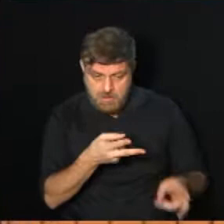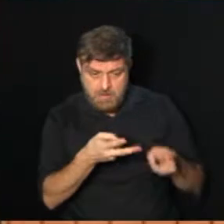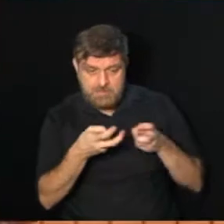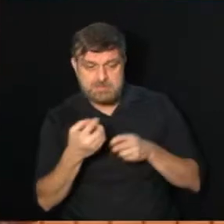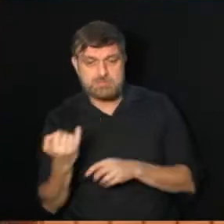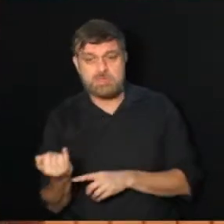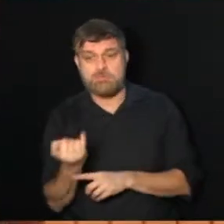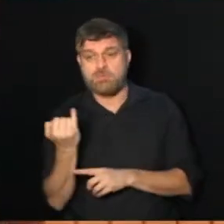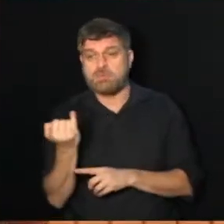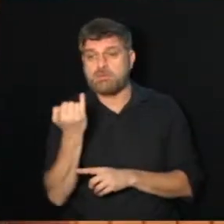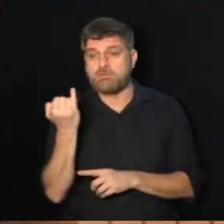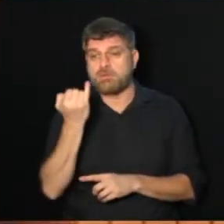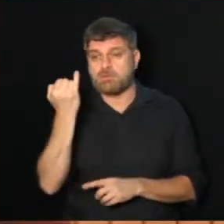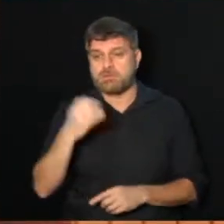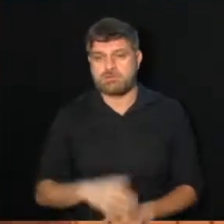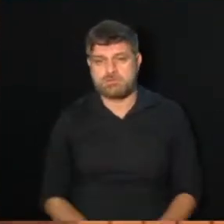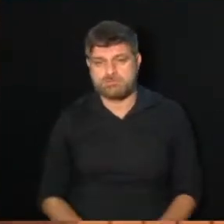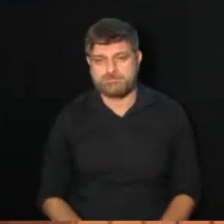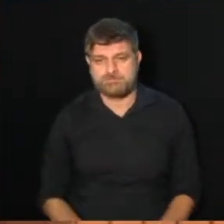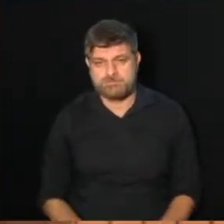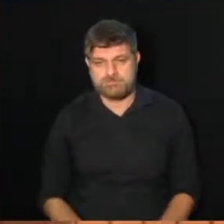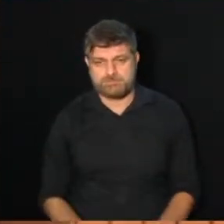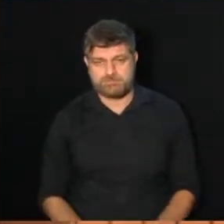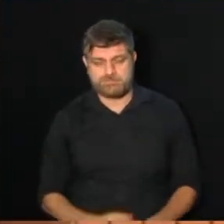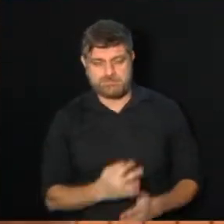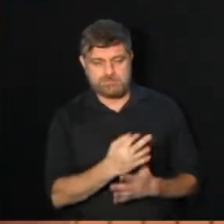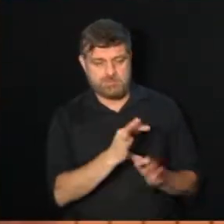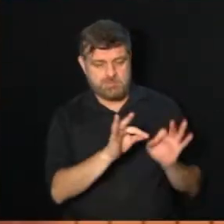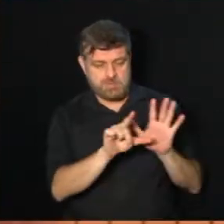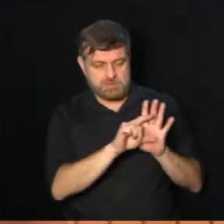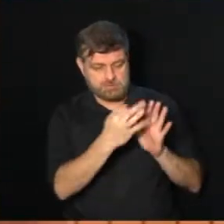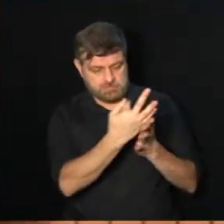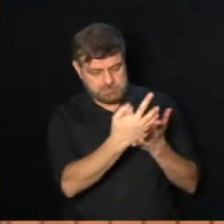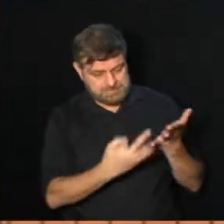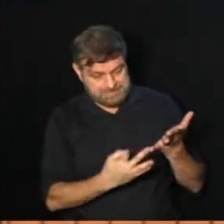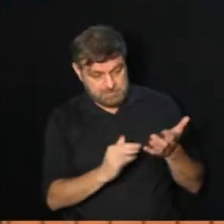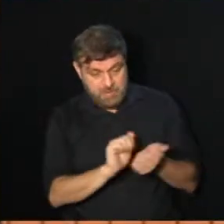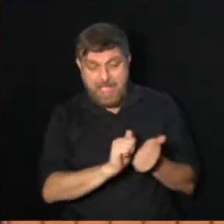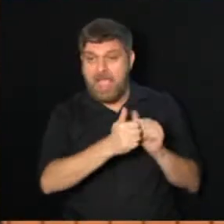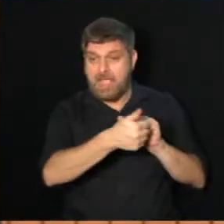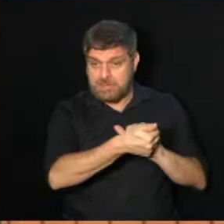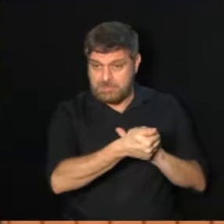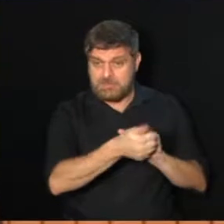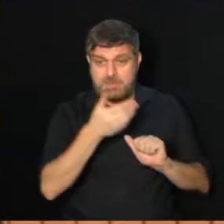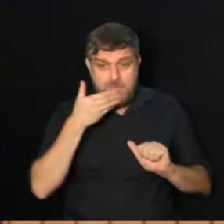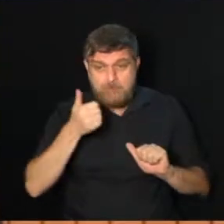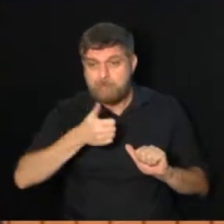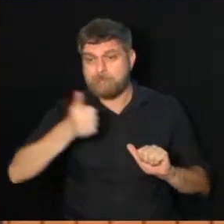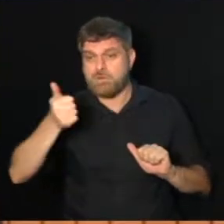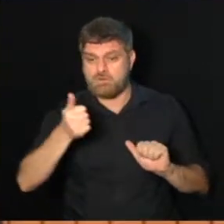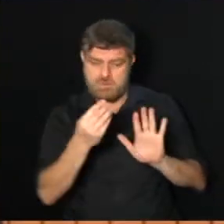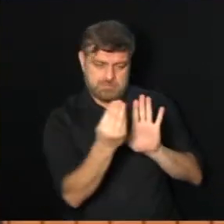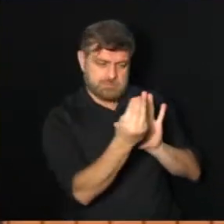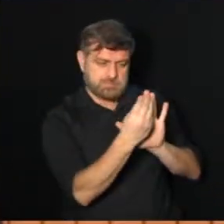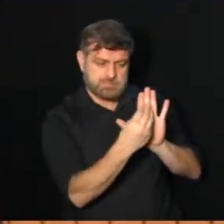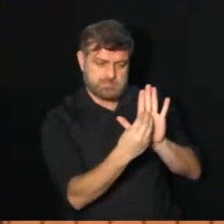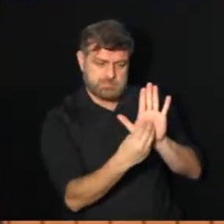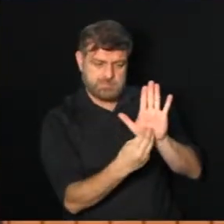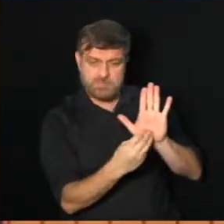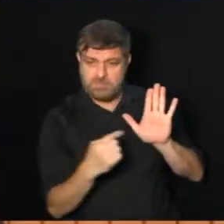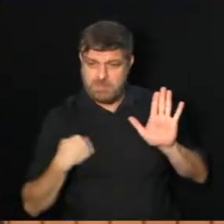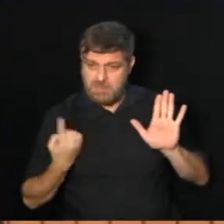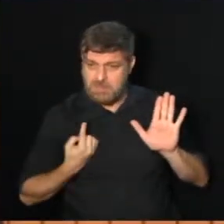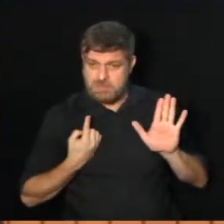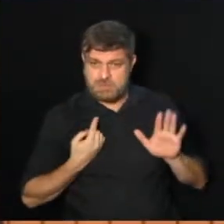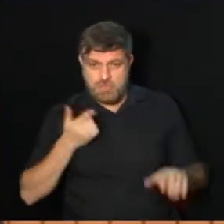importante o aprimoramento do projeto, para que nós